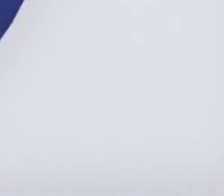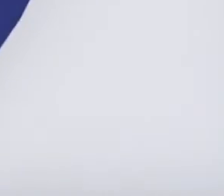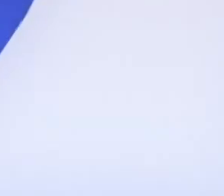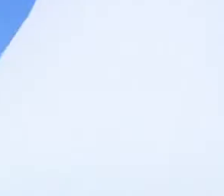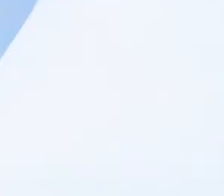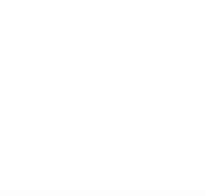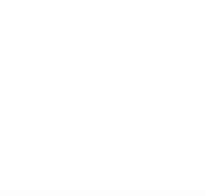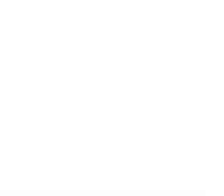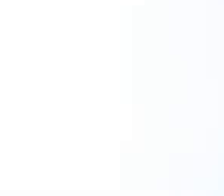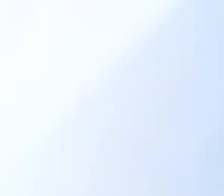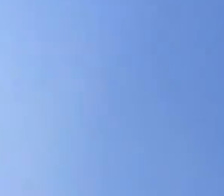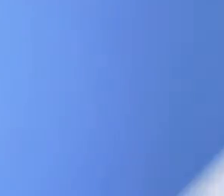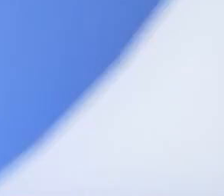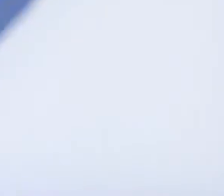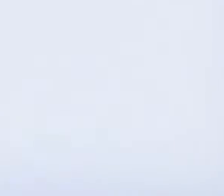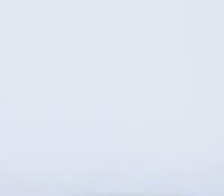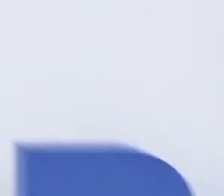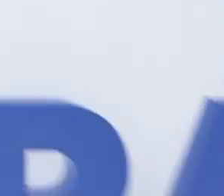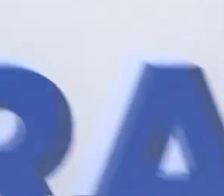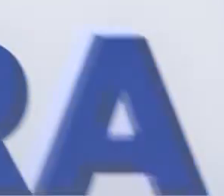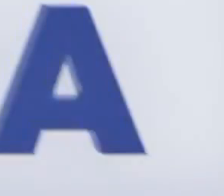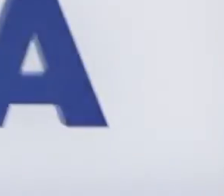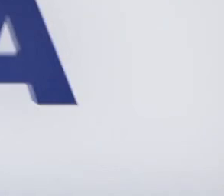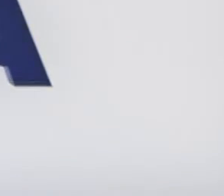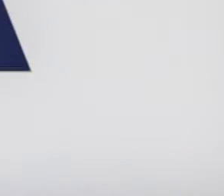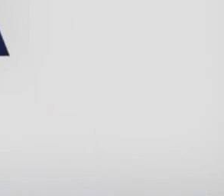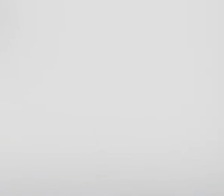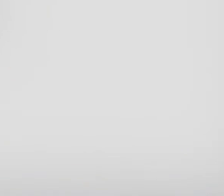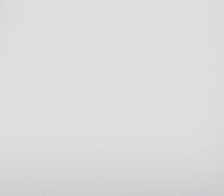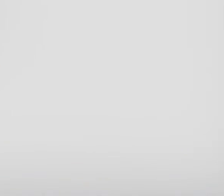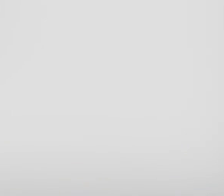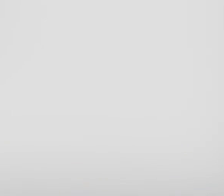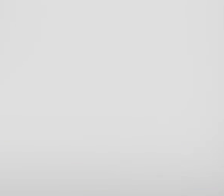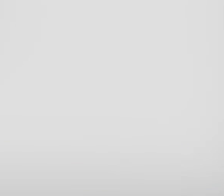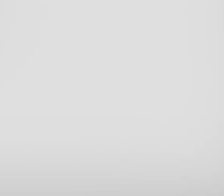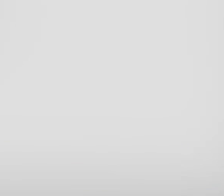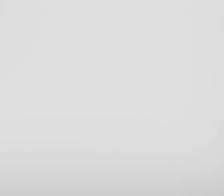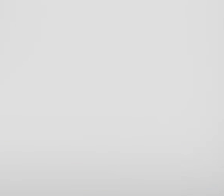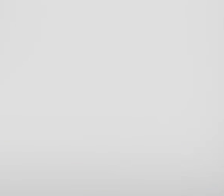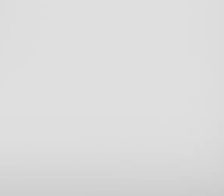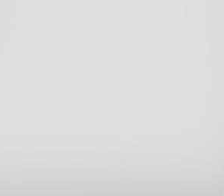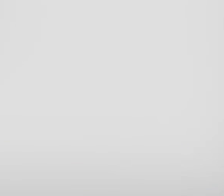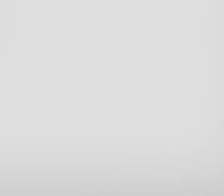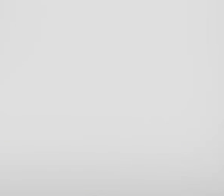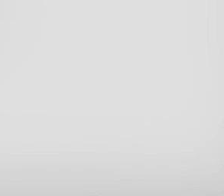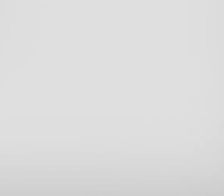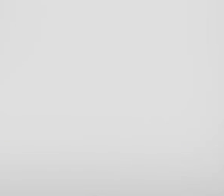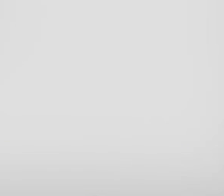TV Câmara, Campinas.